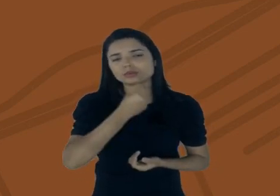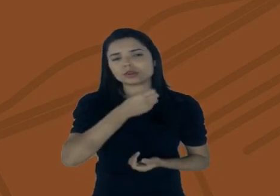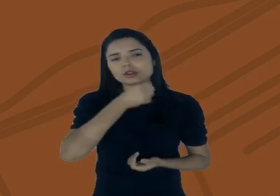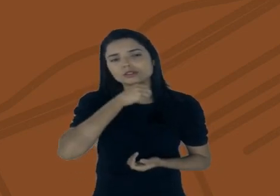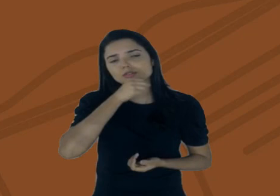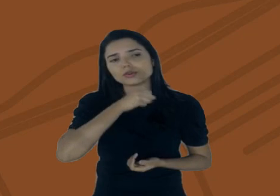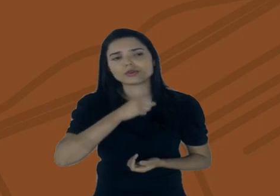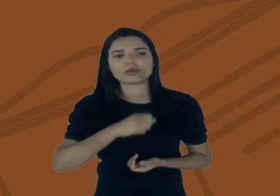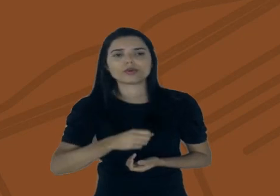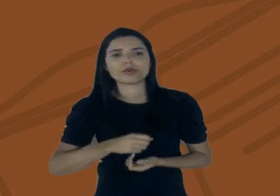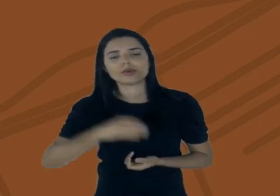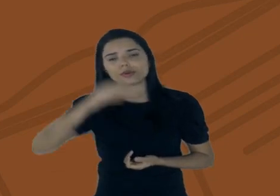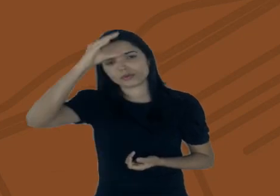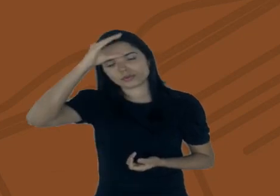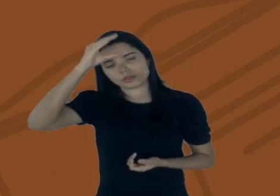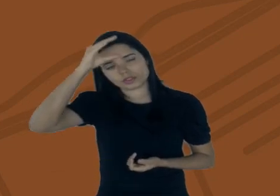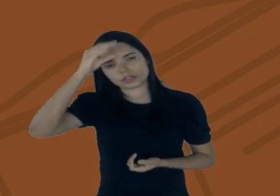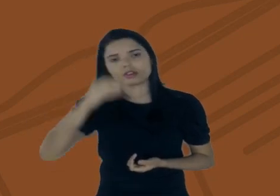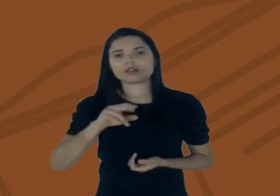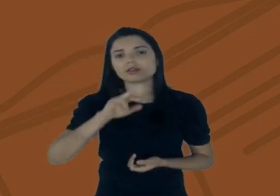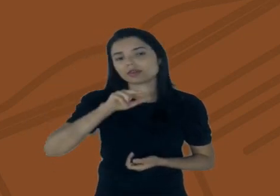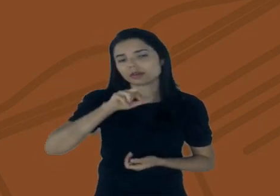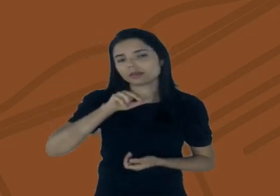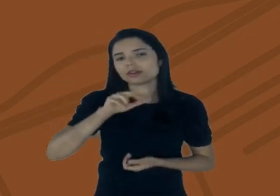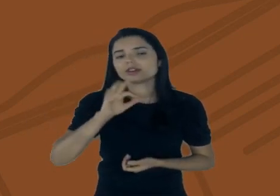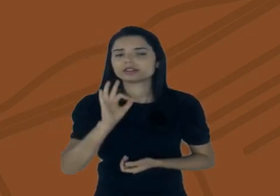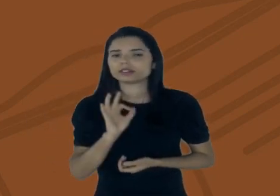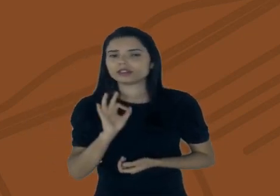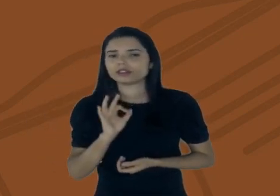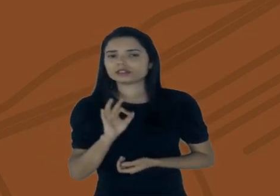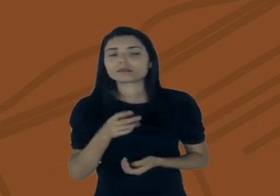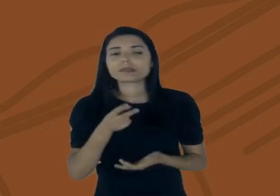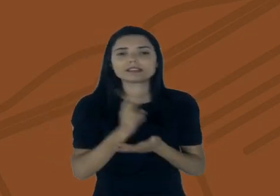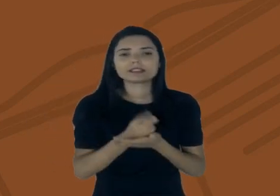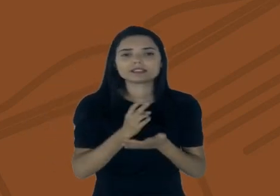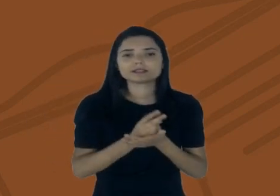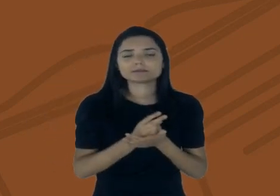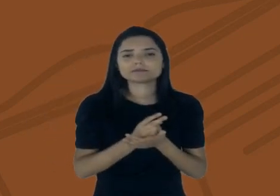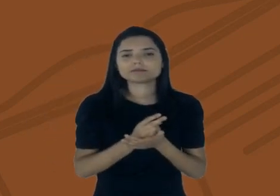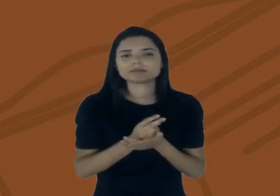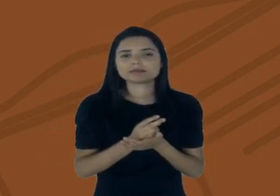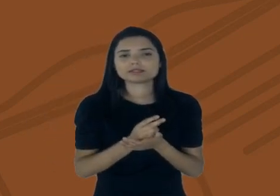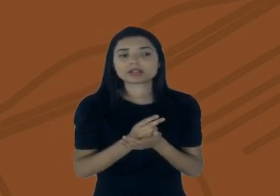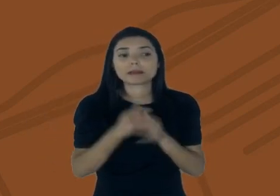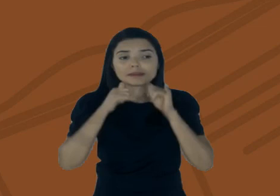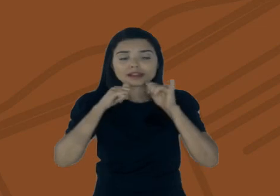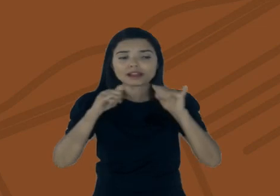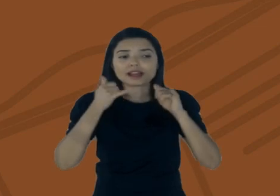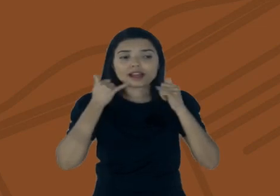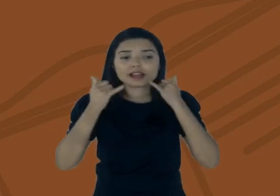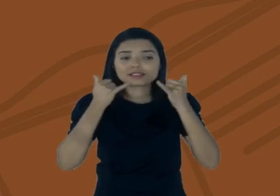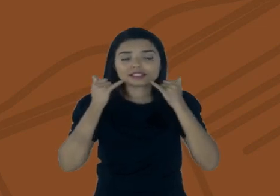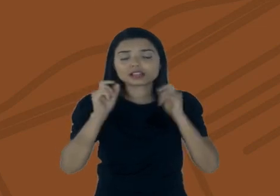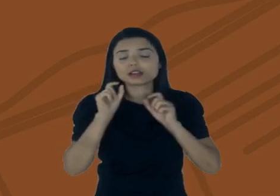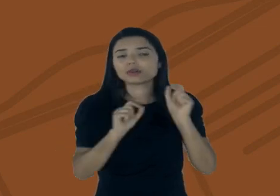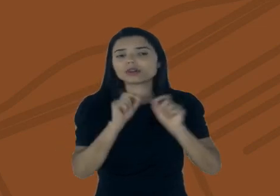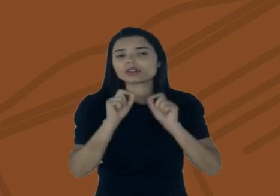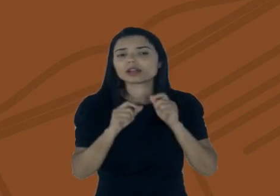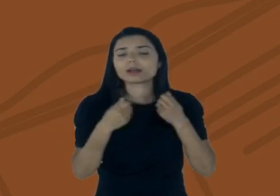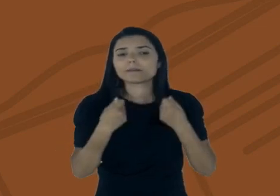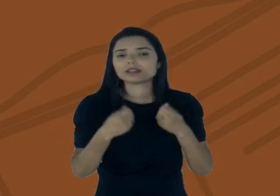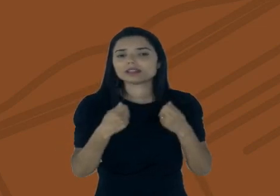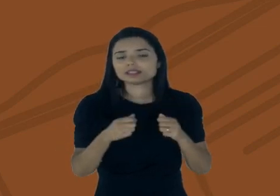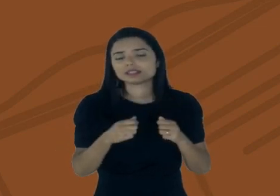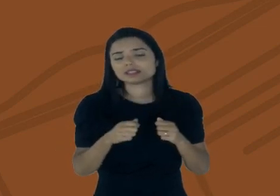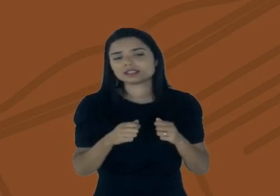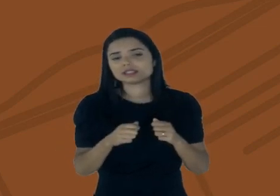irmã, e você vê como é essa organização e sempre orientar que as pessoas elas devem ter sempre cuidado com a saúde delas